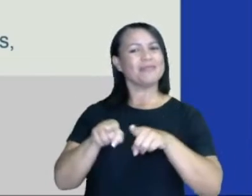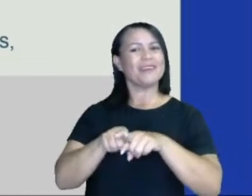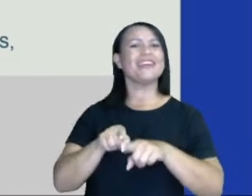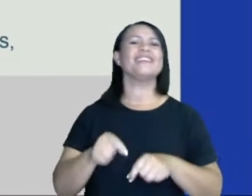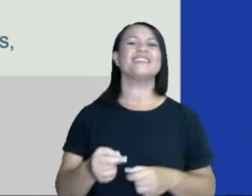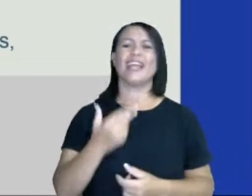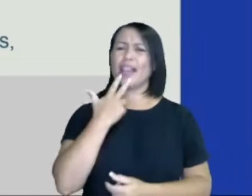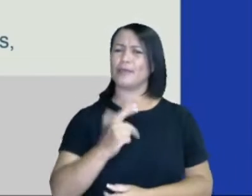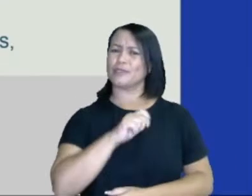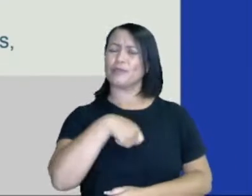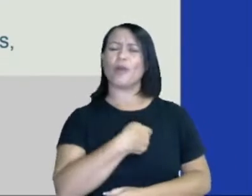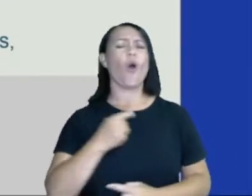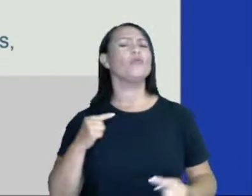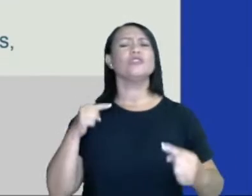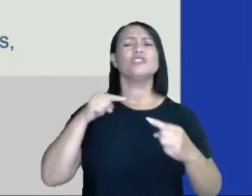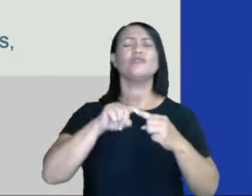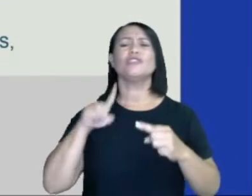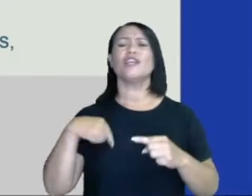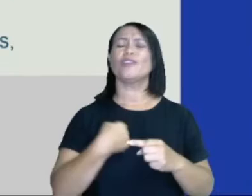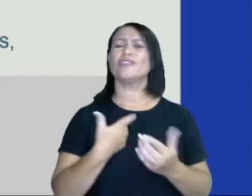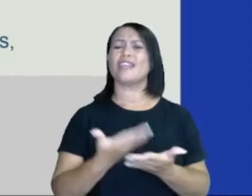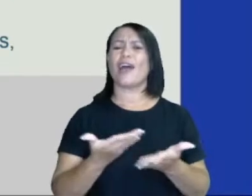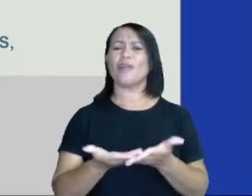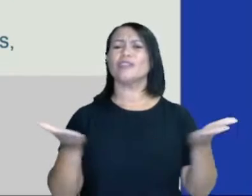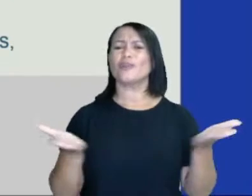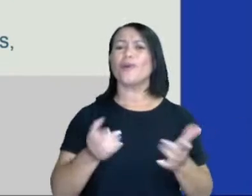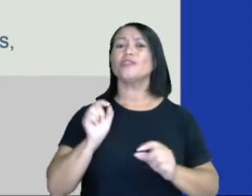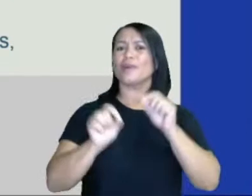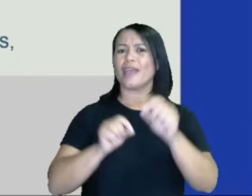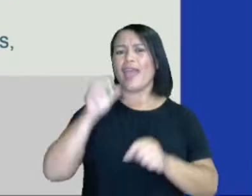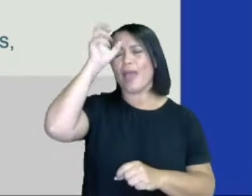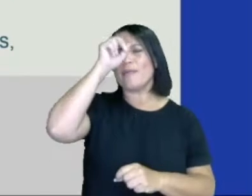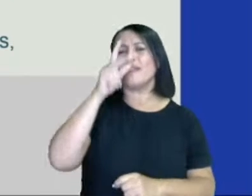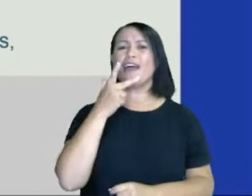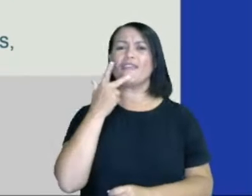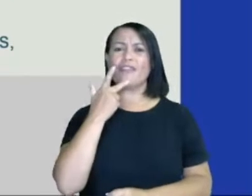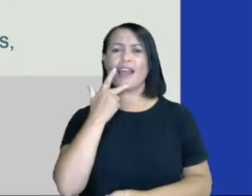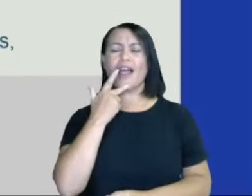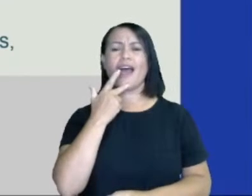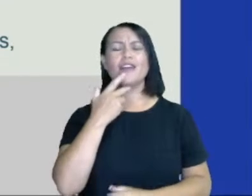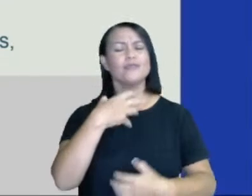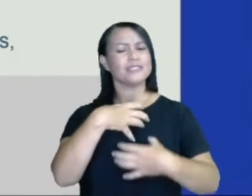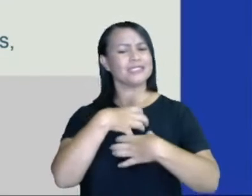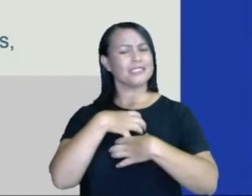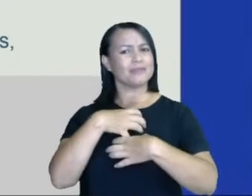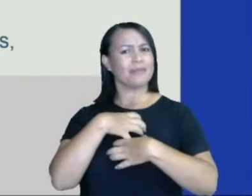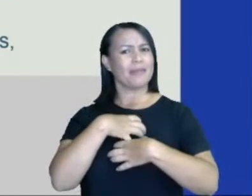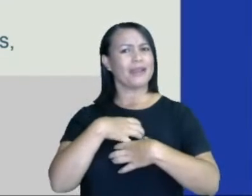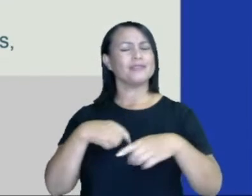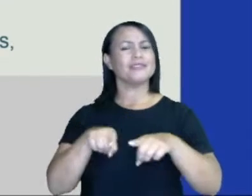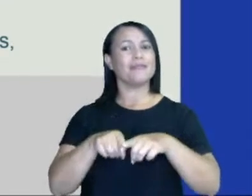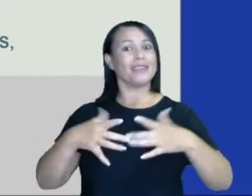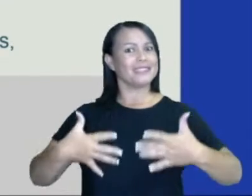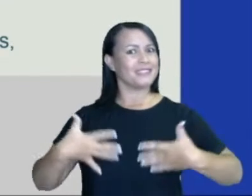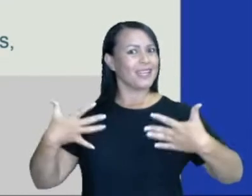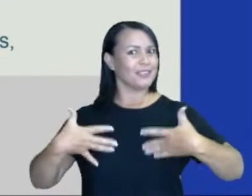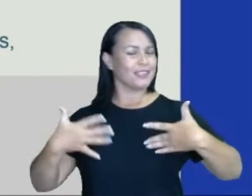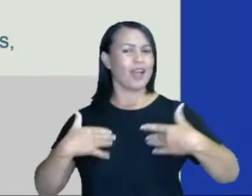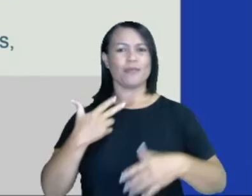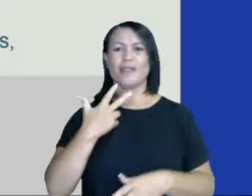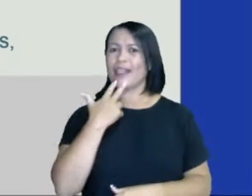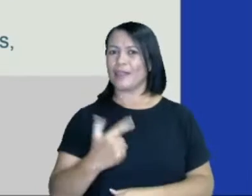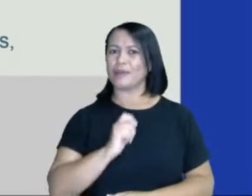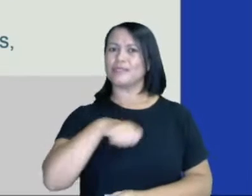língua espanhola. O objetivo da nossa aula de hoje é aprender a falar sobre sentimentos e estados de ânimo em